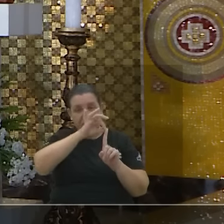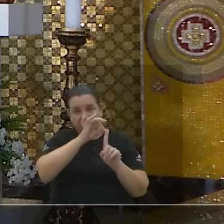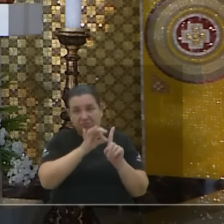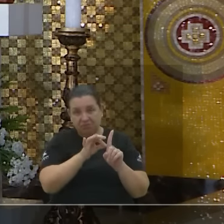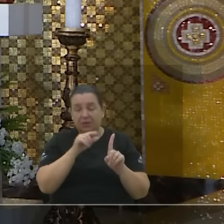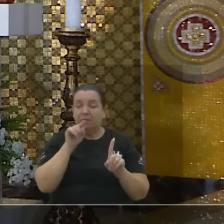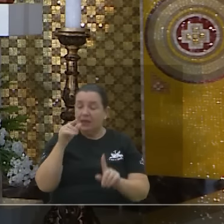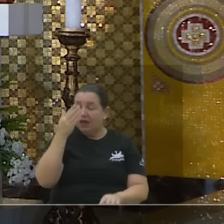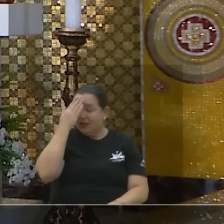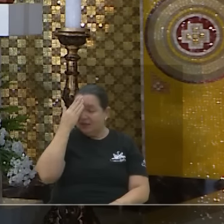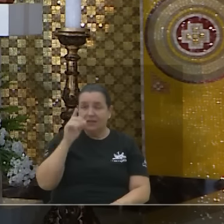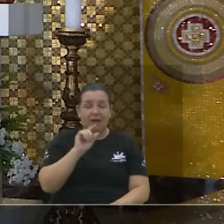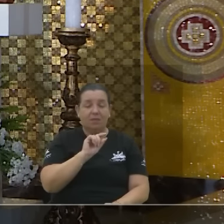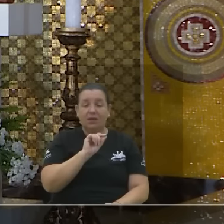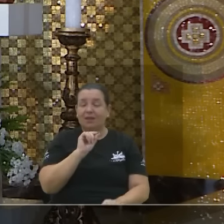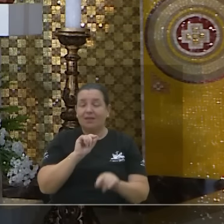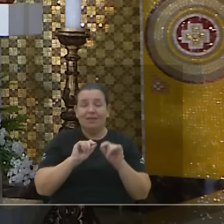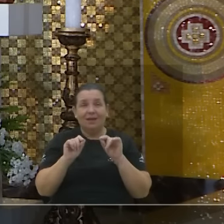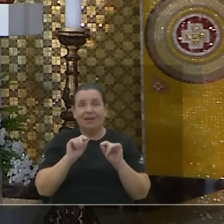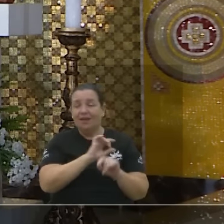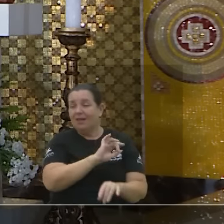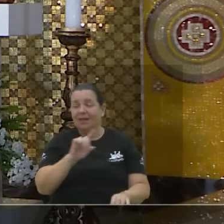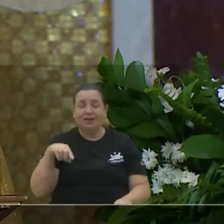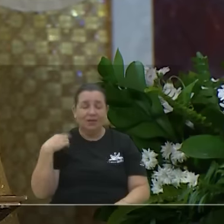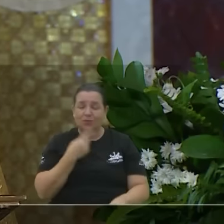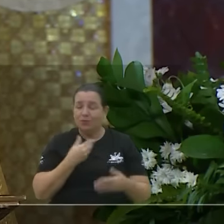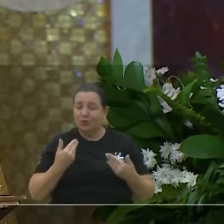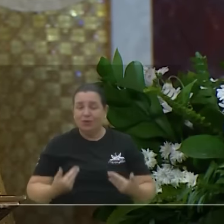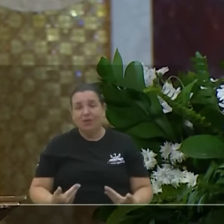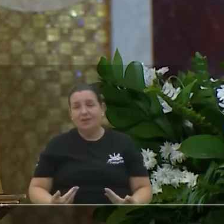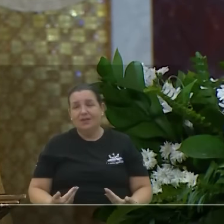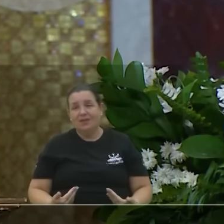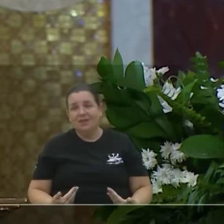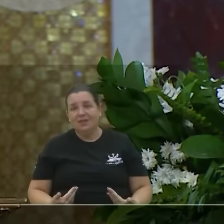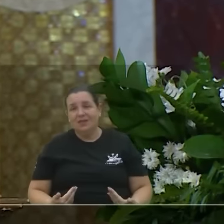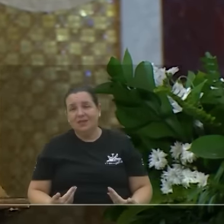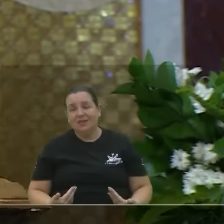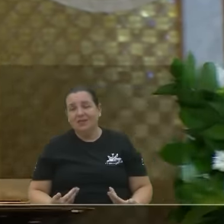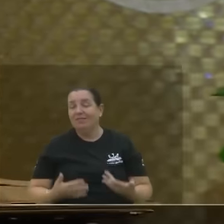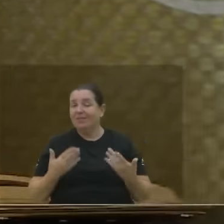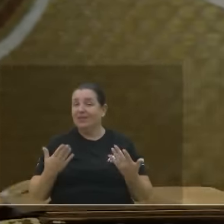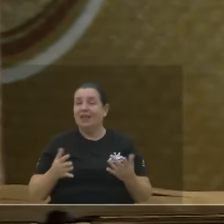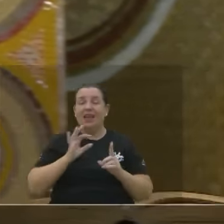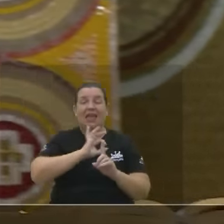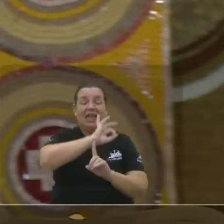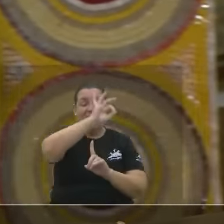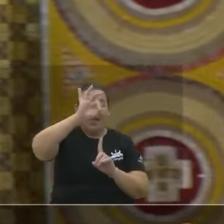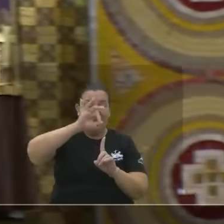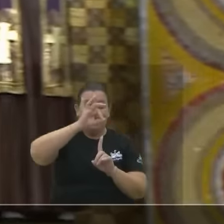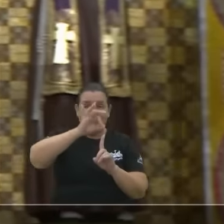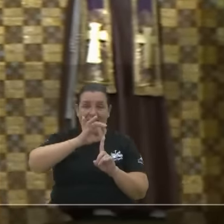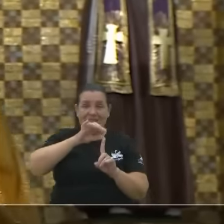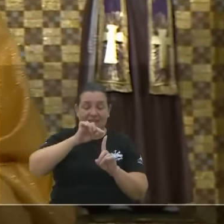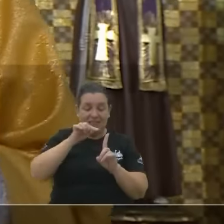ele sabe quem somos. Gente, isso é lindo demais. A encarnação no